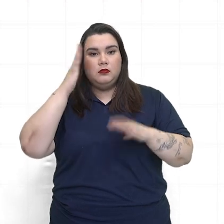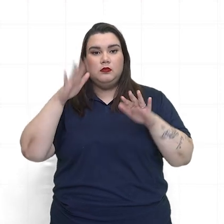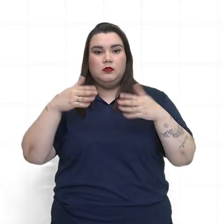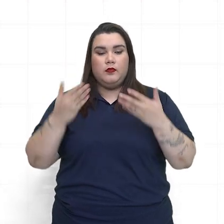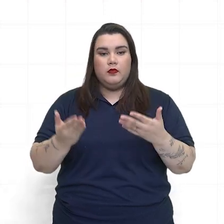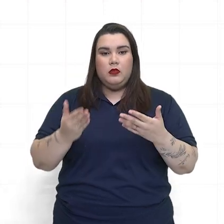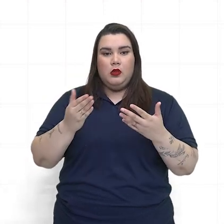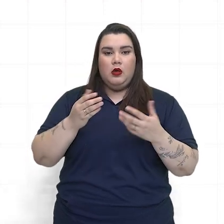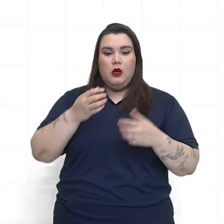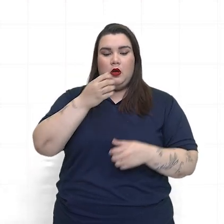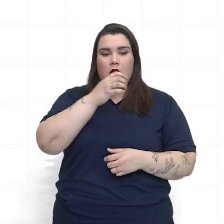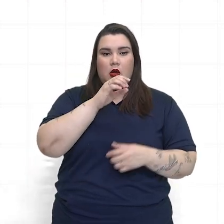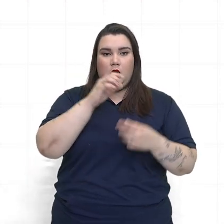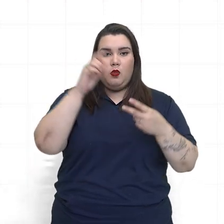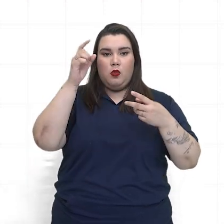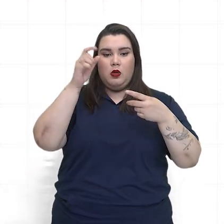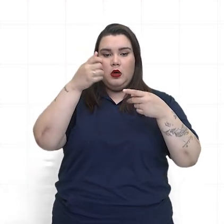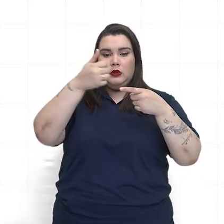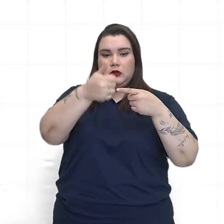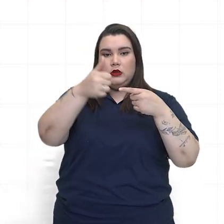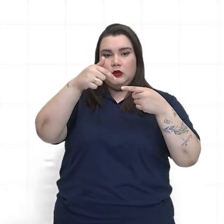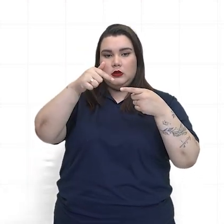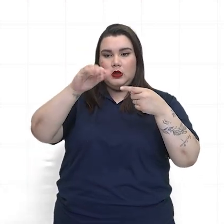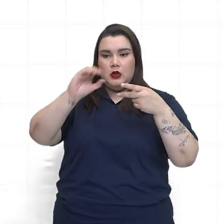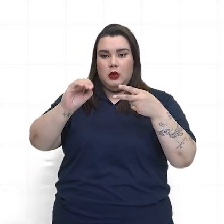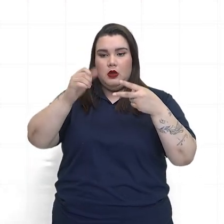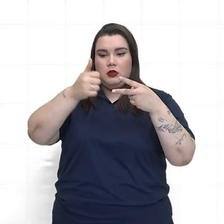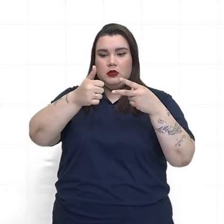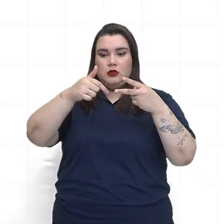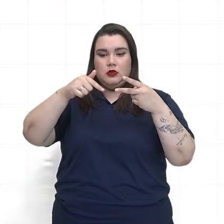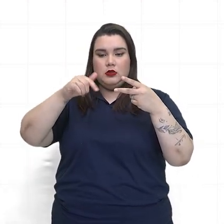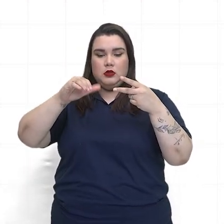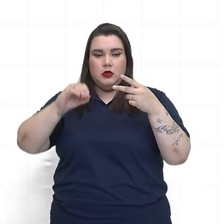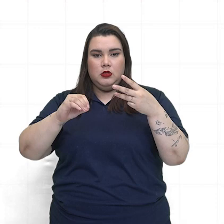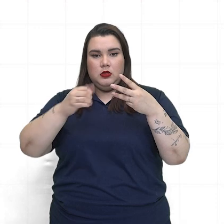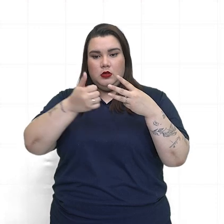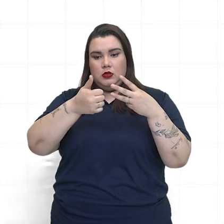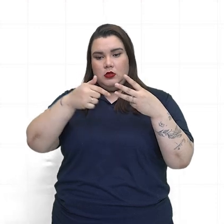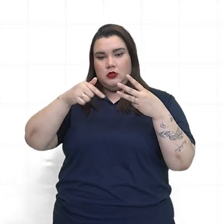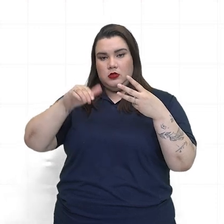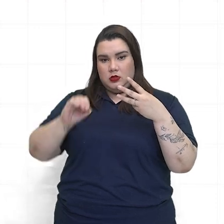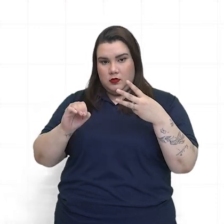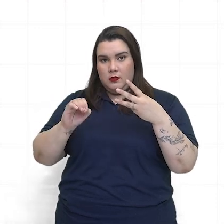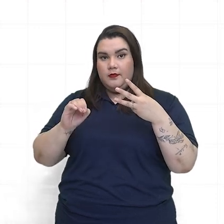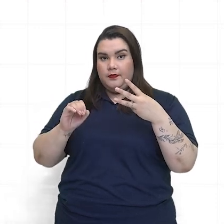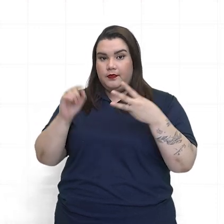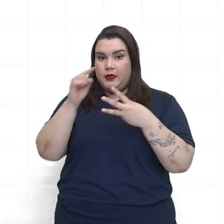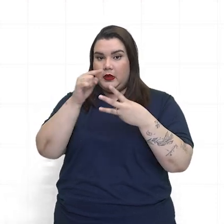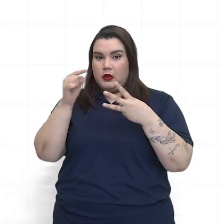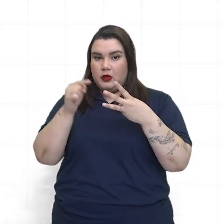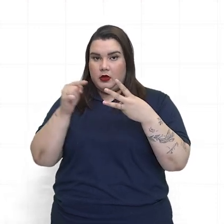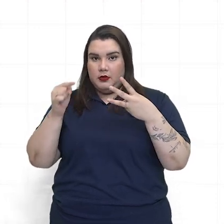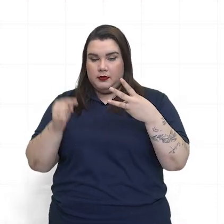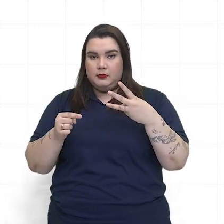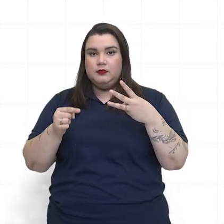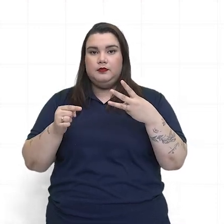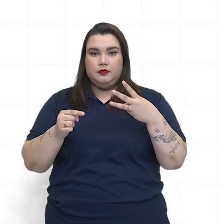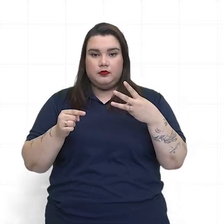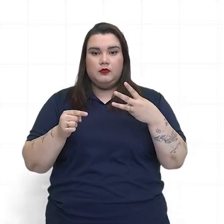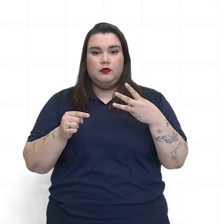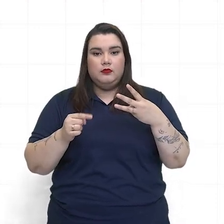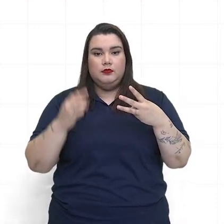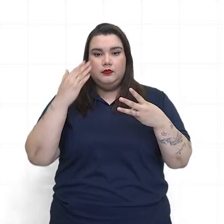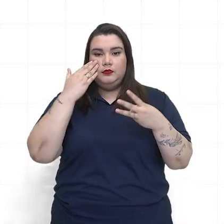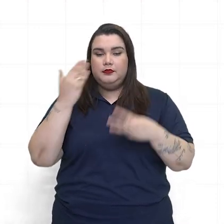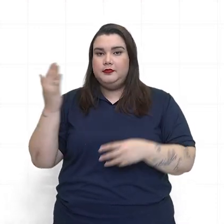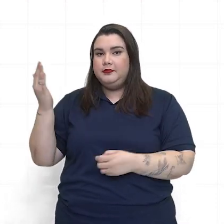cada parte. Olha, cada parte corresponde a 170. Olha, 170 mais